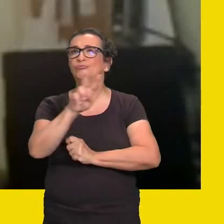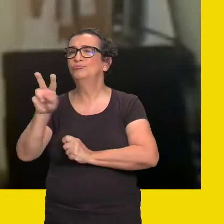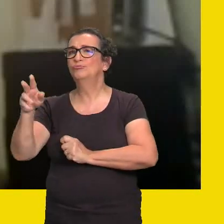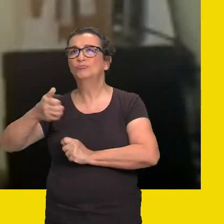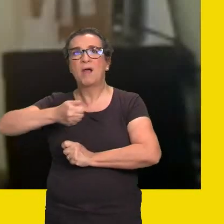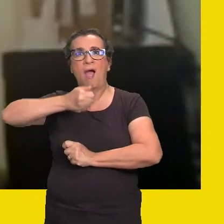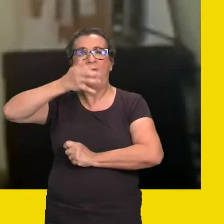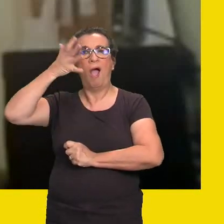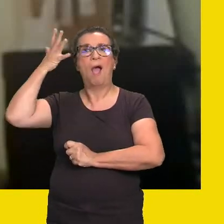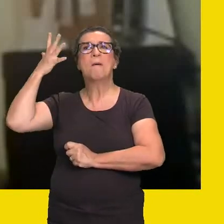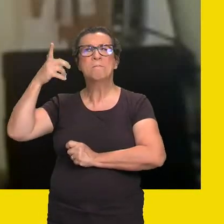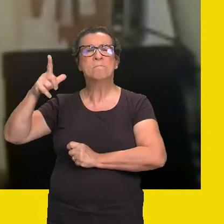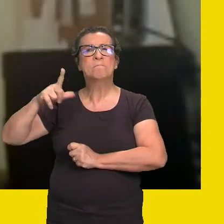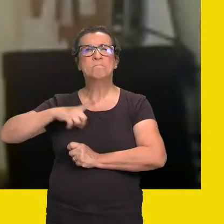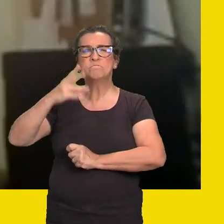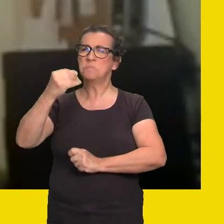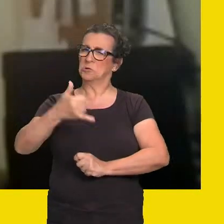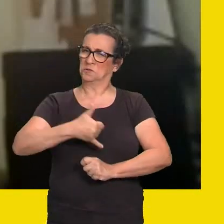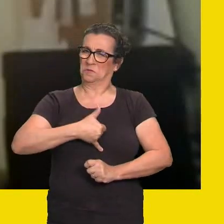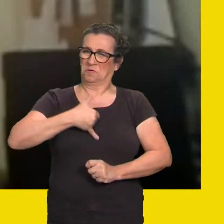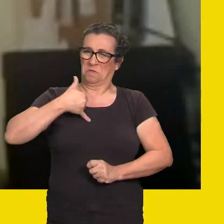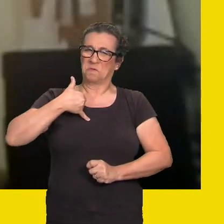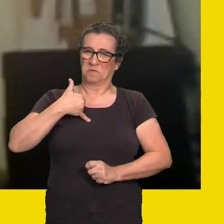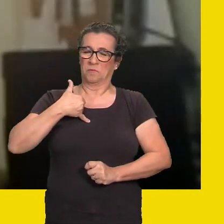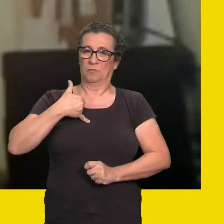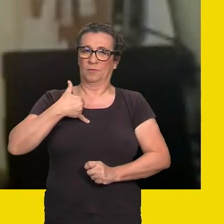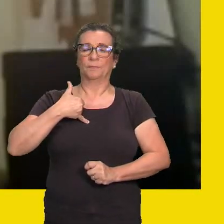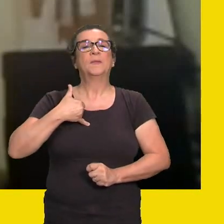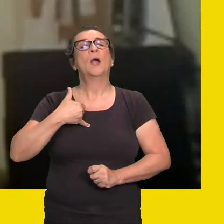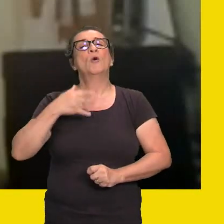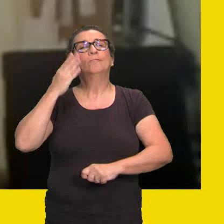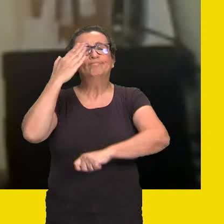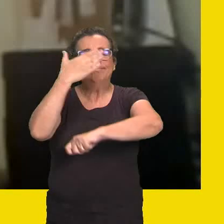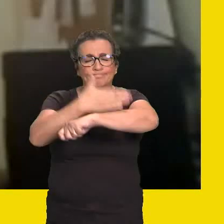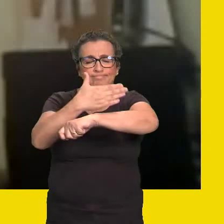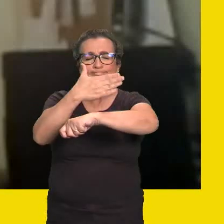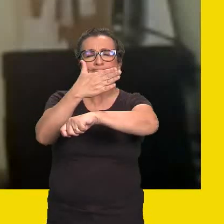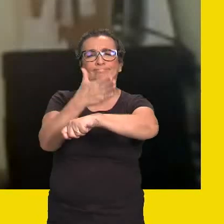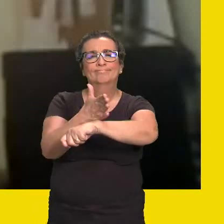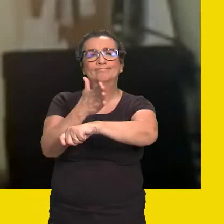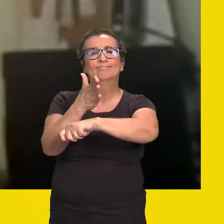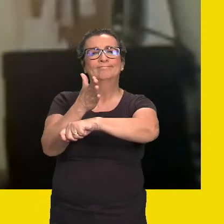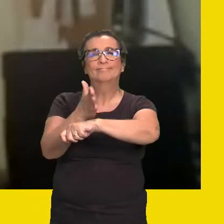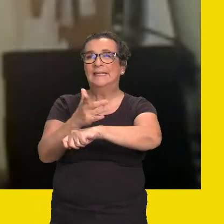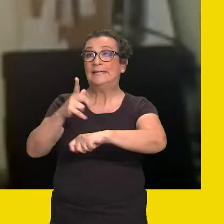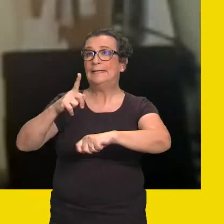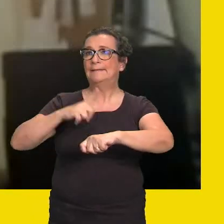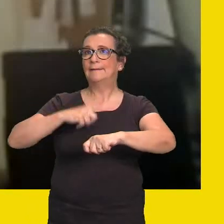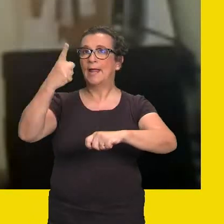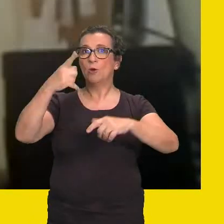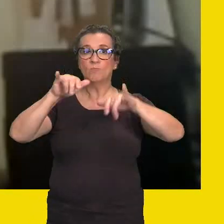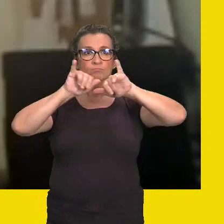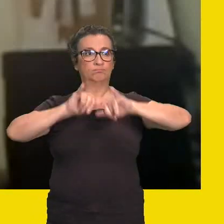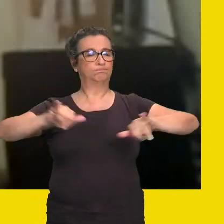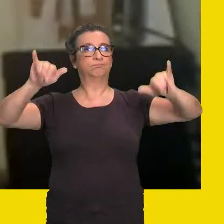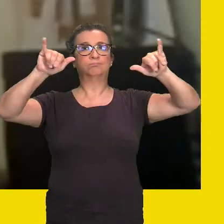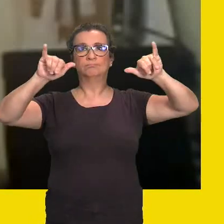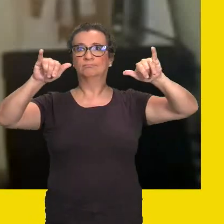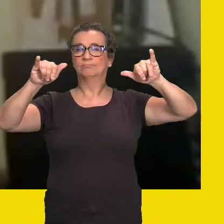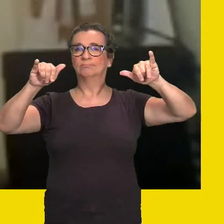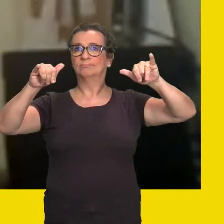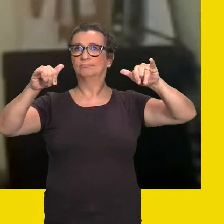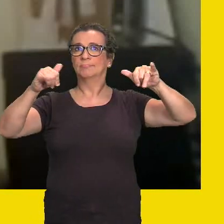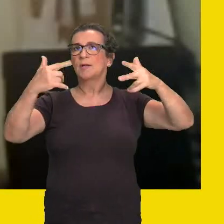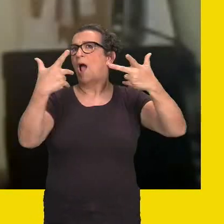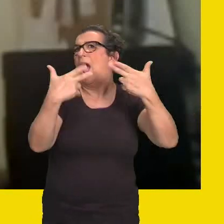rápido. E ele tem muito orgulho disso. Então, todas as vezes que tem um enunciado, algo que eu peço